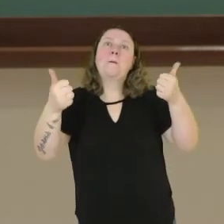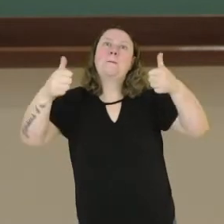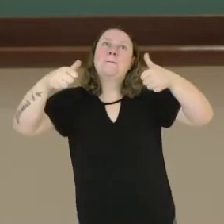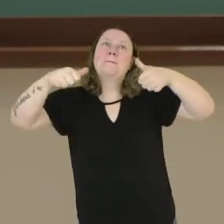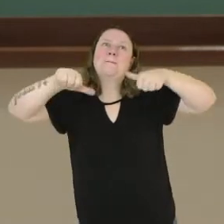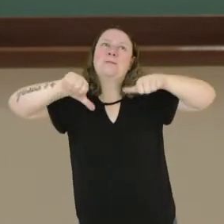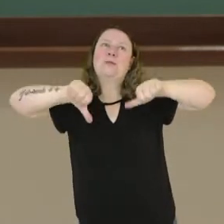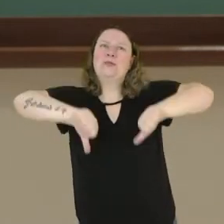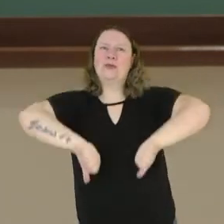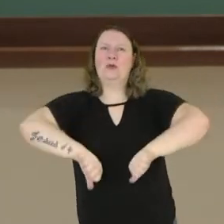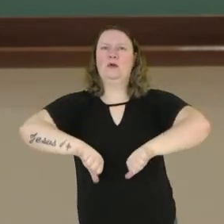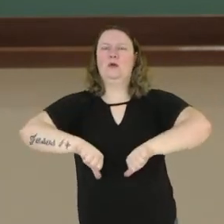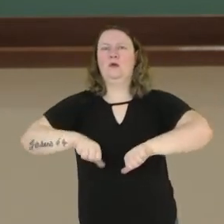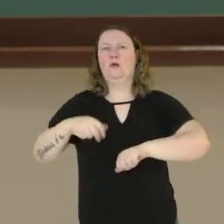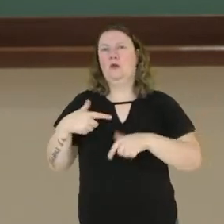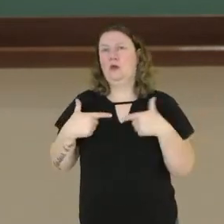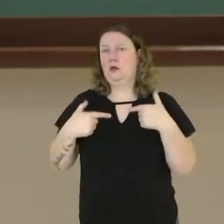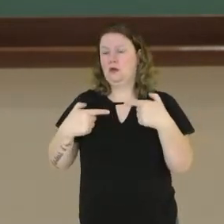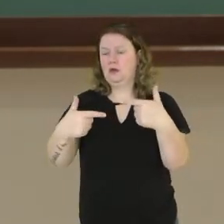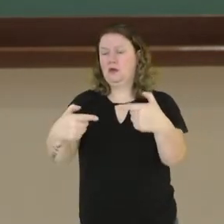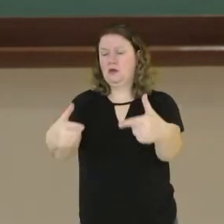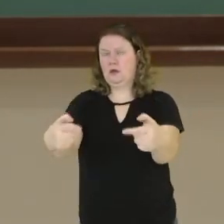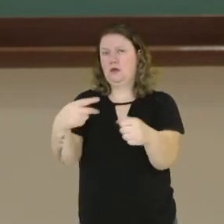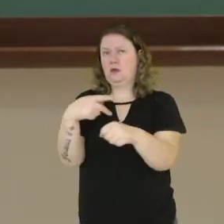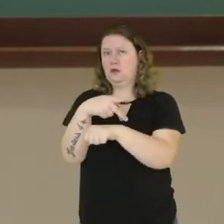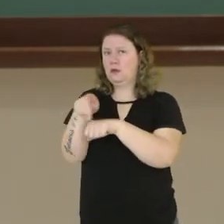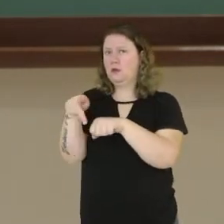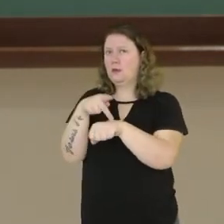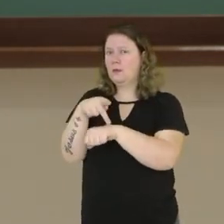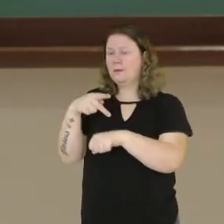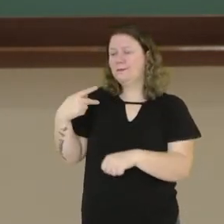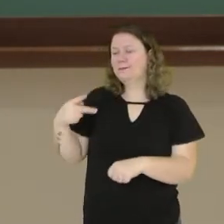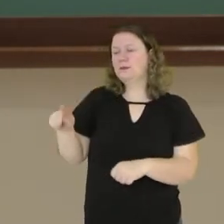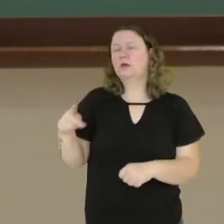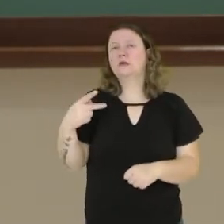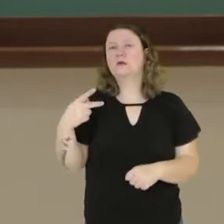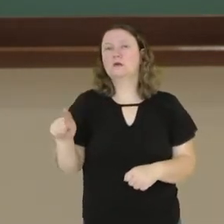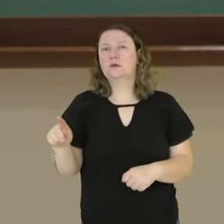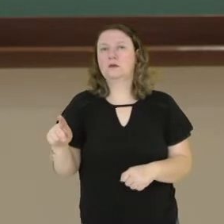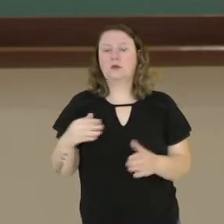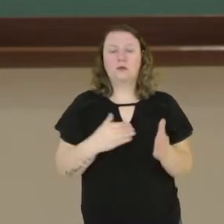certeza, foi a Guerra do Paraguai. A Guerra do Paraguai ela aconteceu de